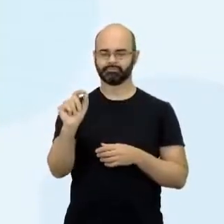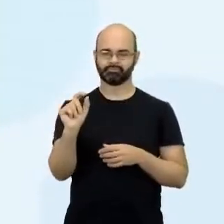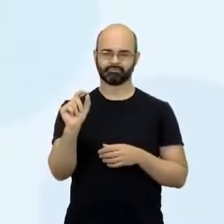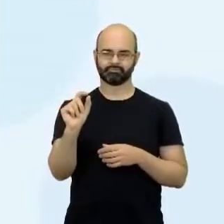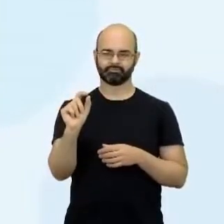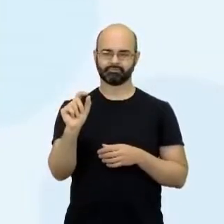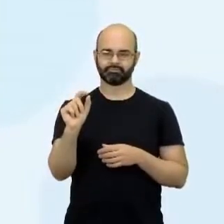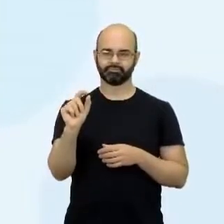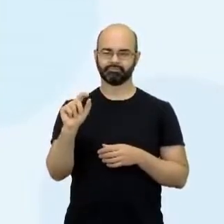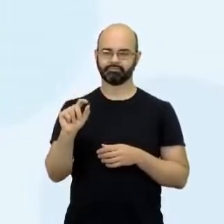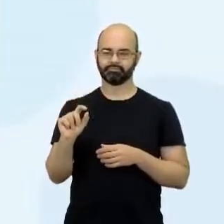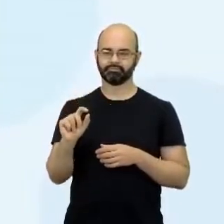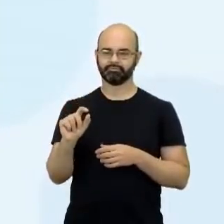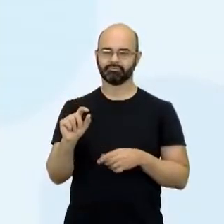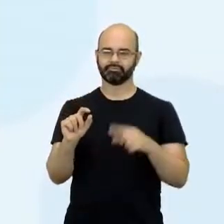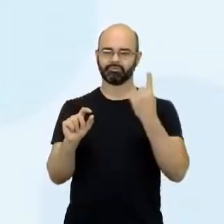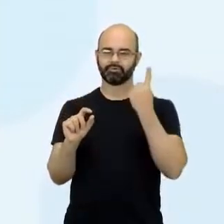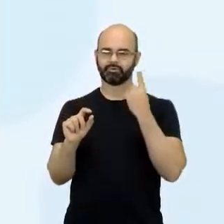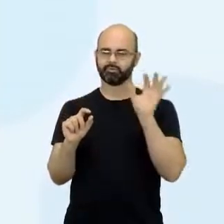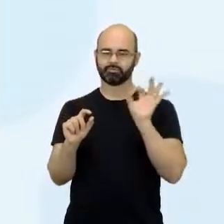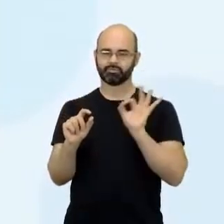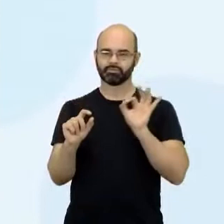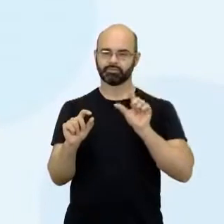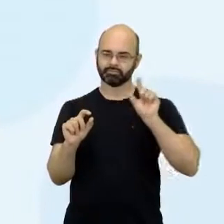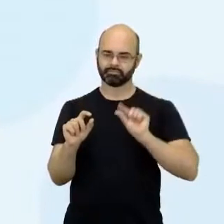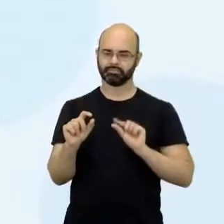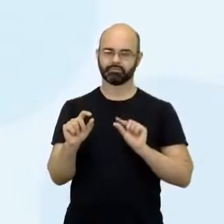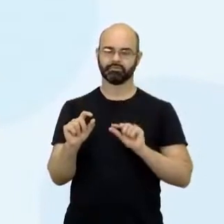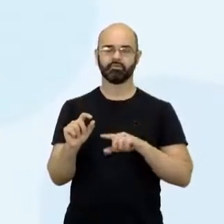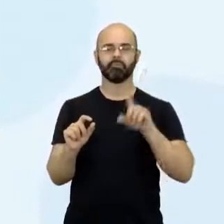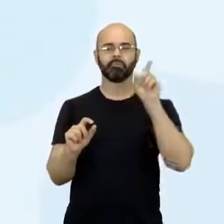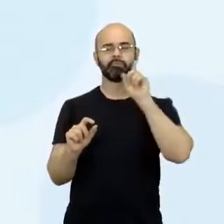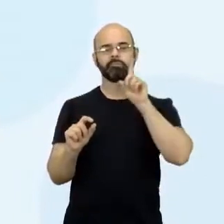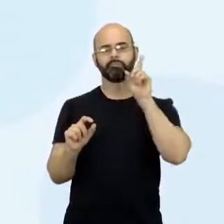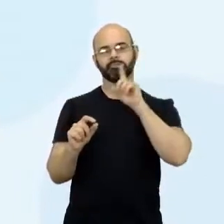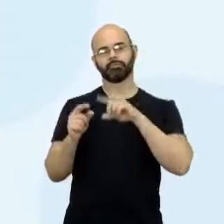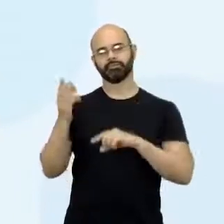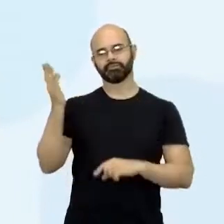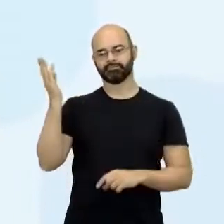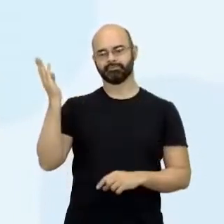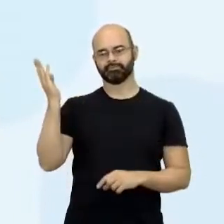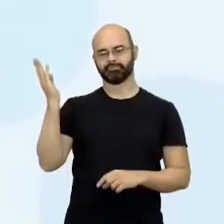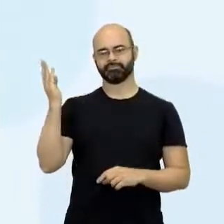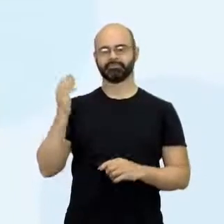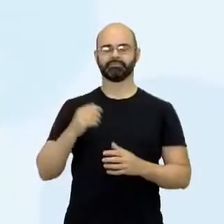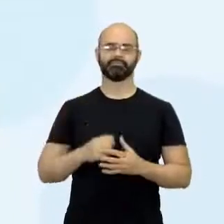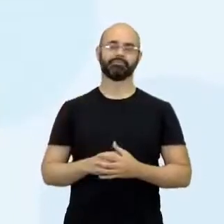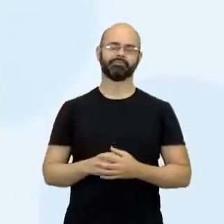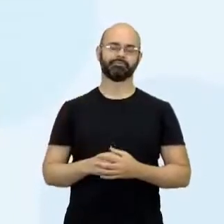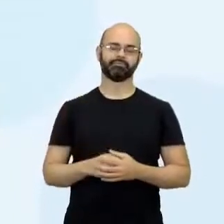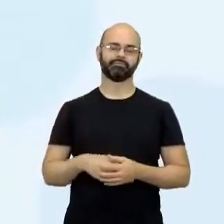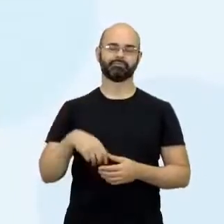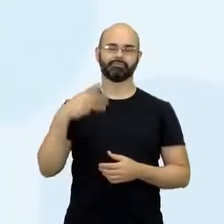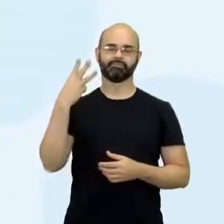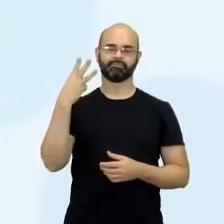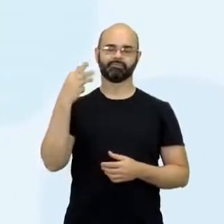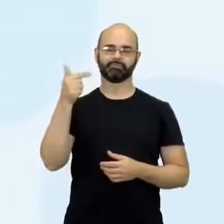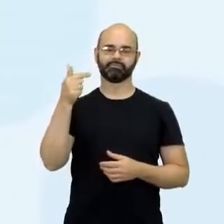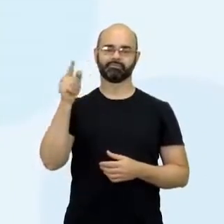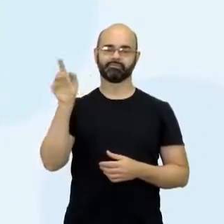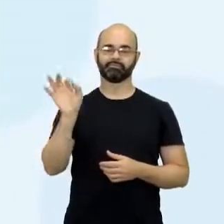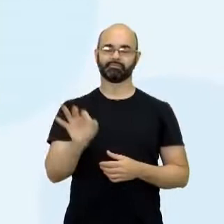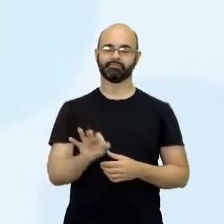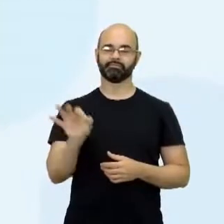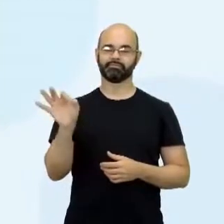né, menos de 1%, enquanto que Estados Unidos aqui, ó, está em torno aí de 37%